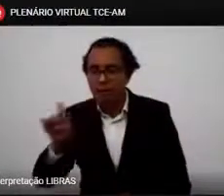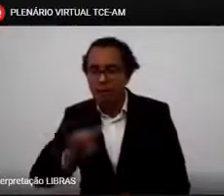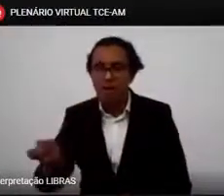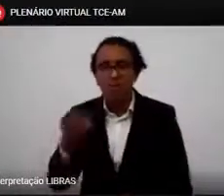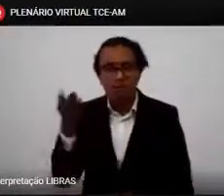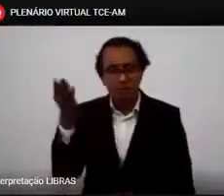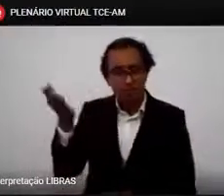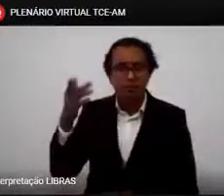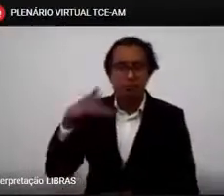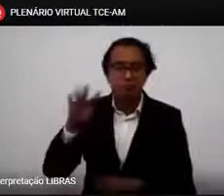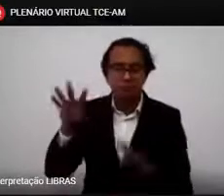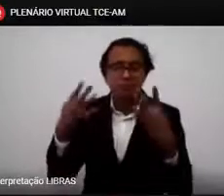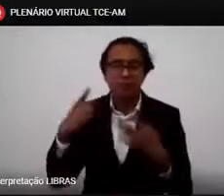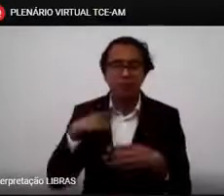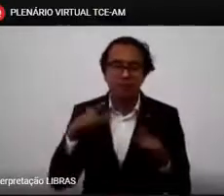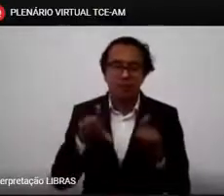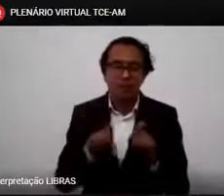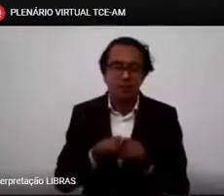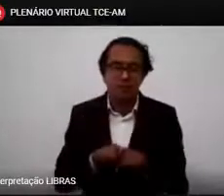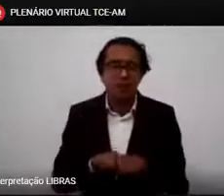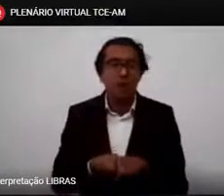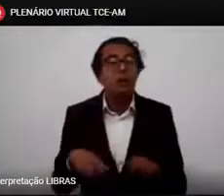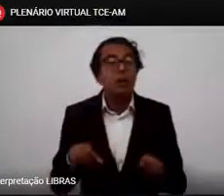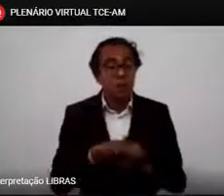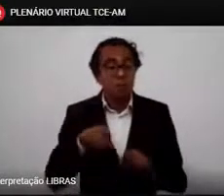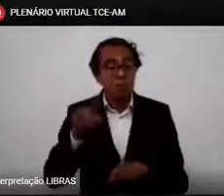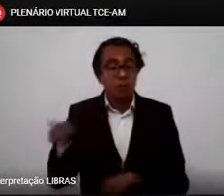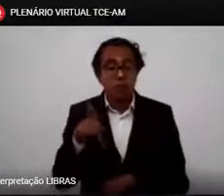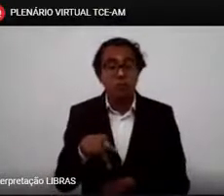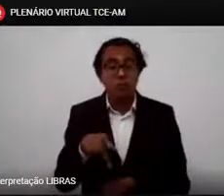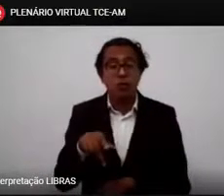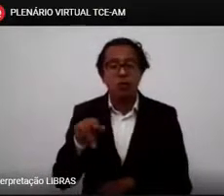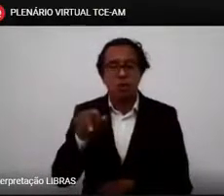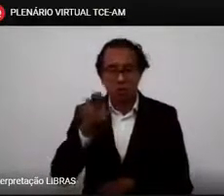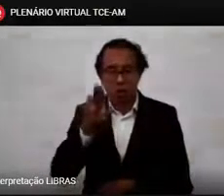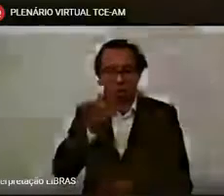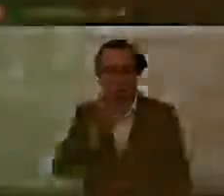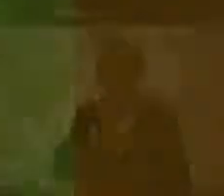seu admirador, ele é professor da Universidade Federal, a Colleen Scanlon,